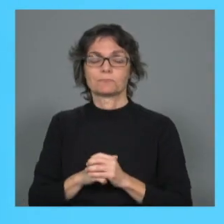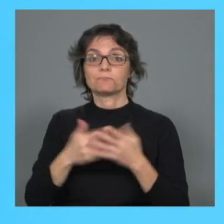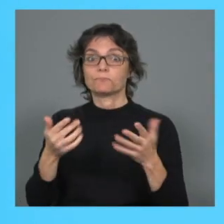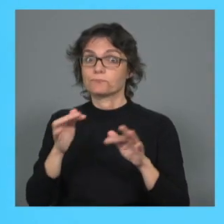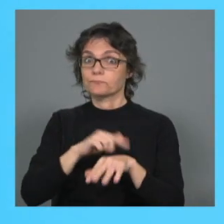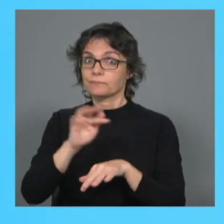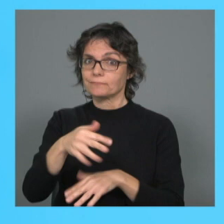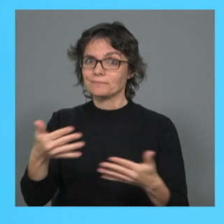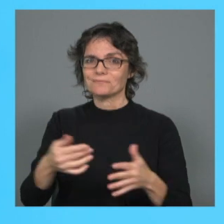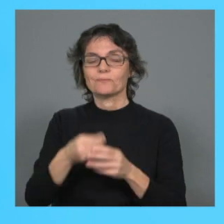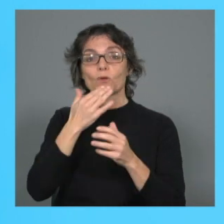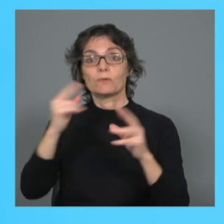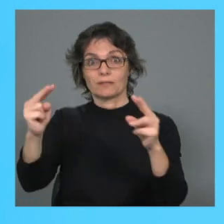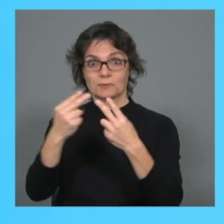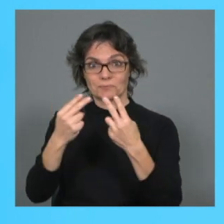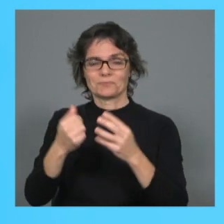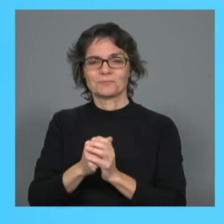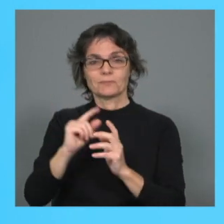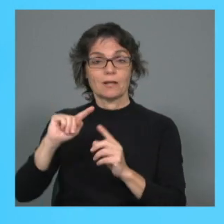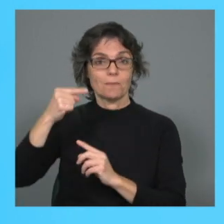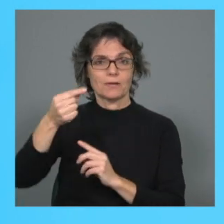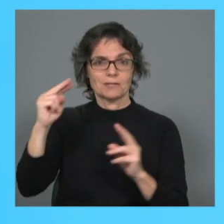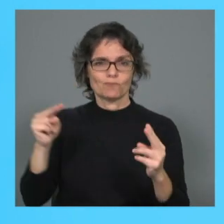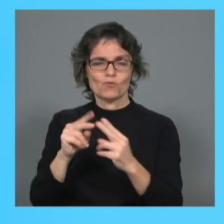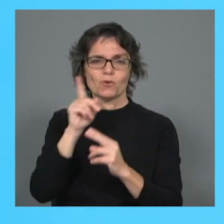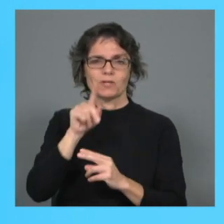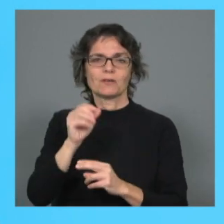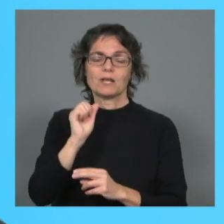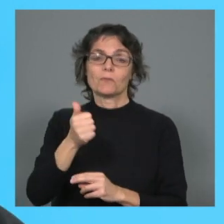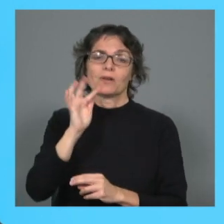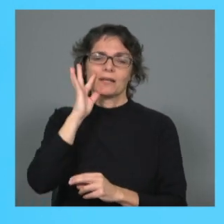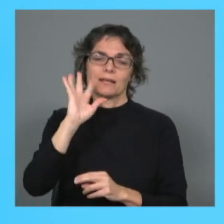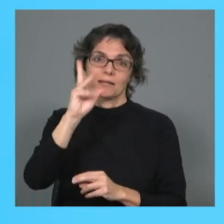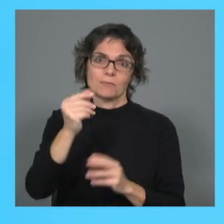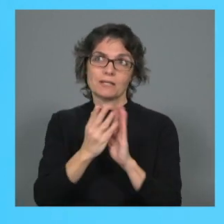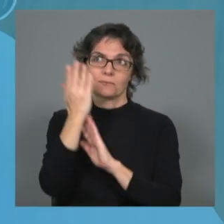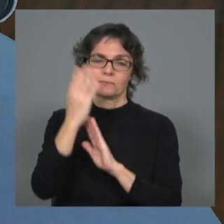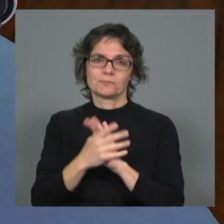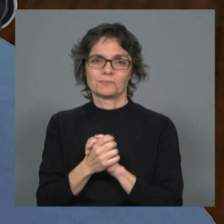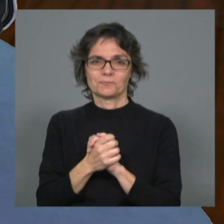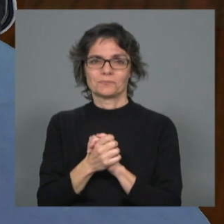agradeço a sua companhia. Regressamos amanhã. Tenha uma ótima tarde. Até amanhã, se Deus quiser.